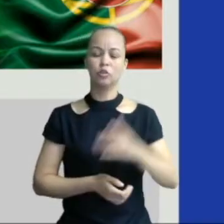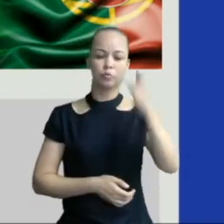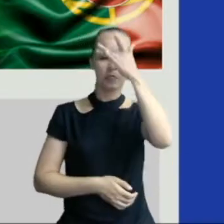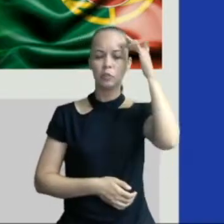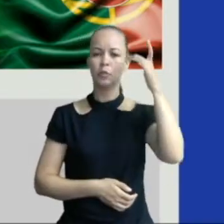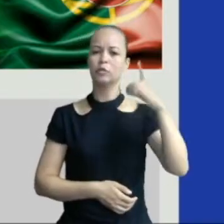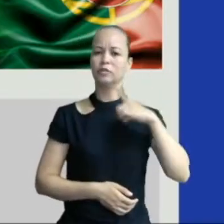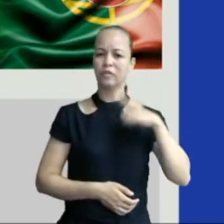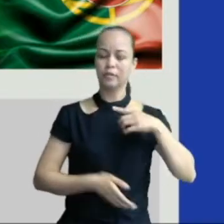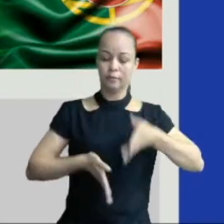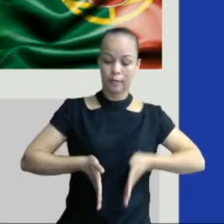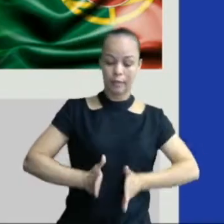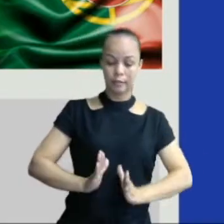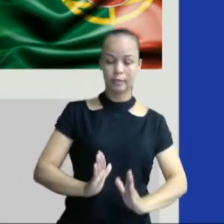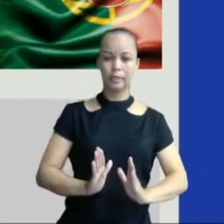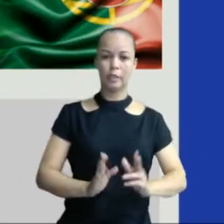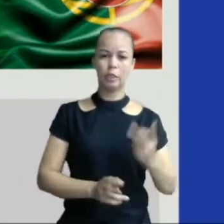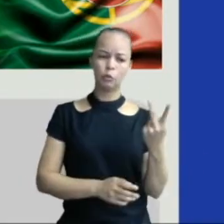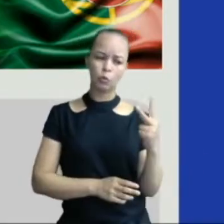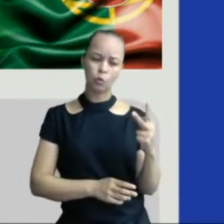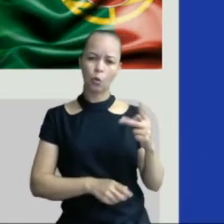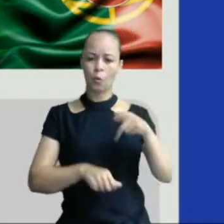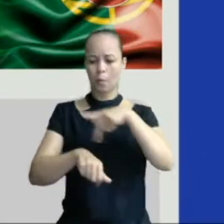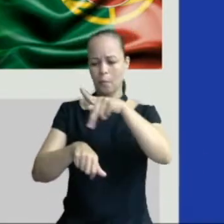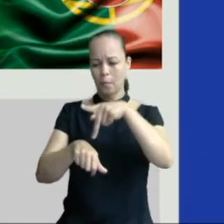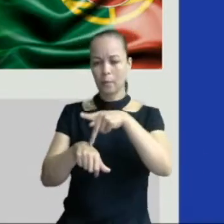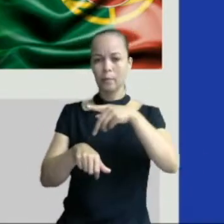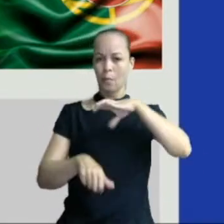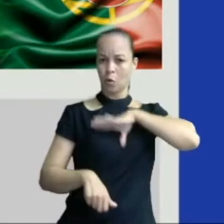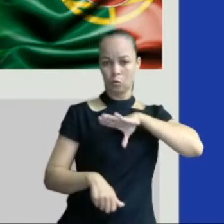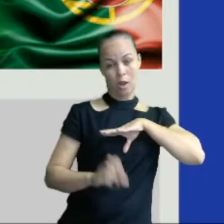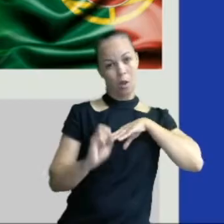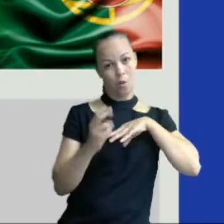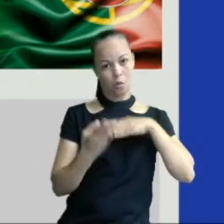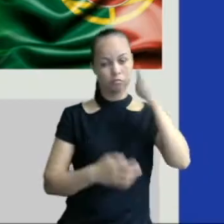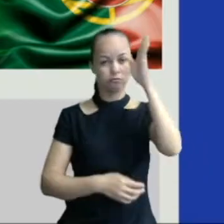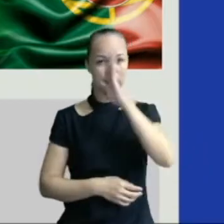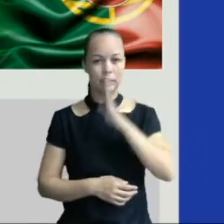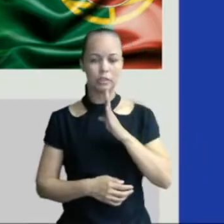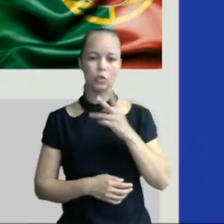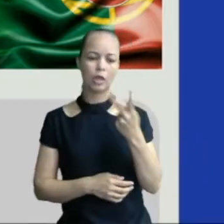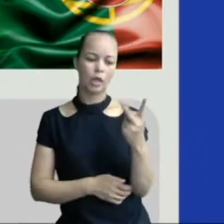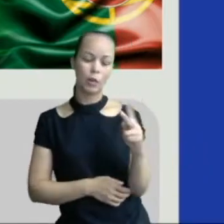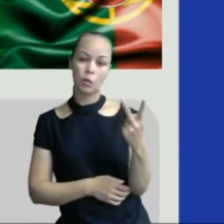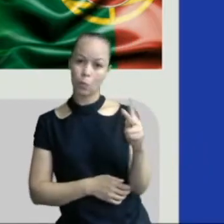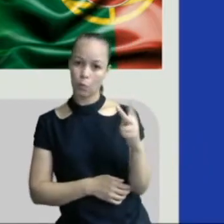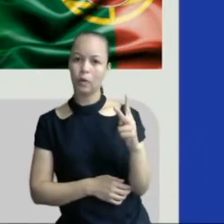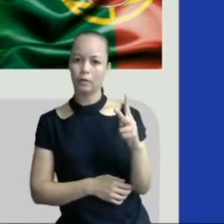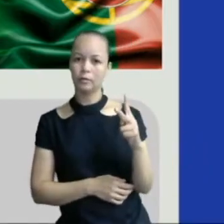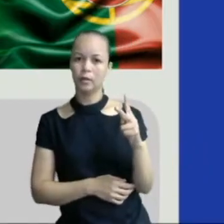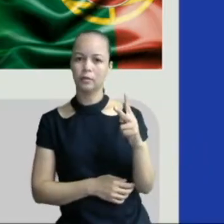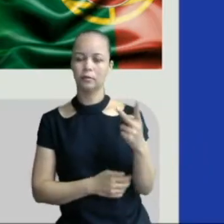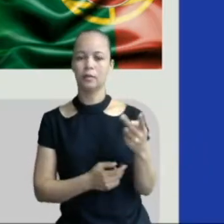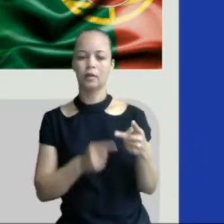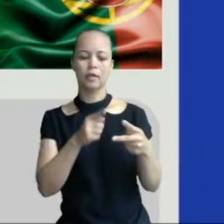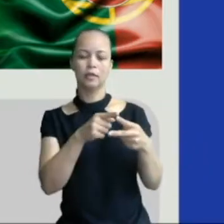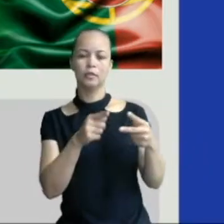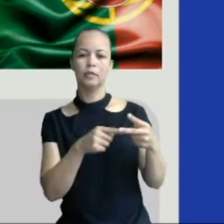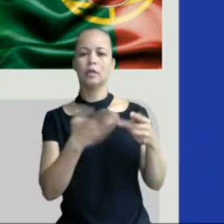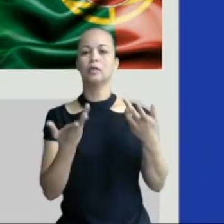nascido em um dos dois países, Portugal ou Brasil, possuem dupla nacionalidade,